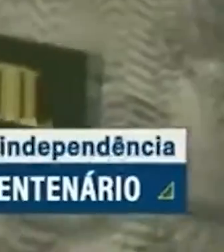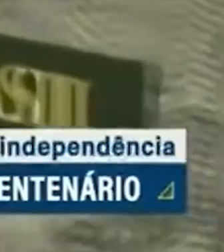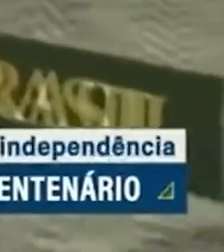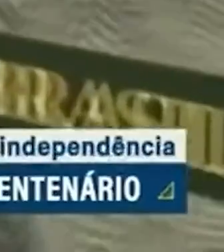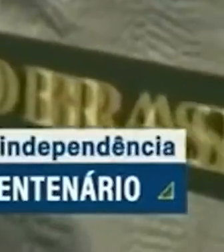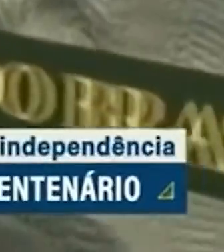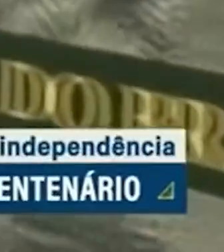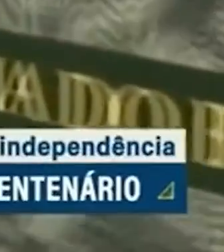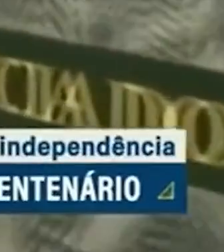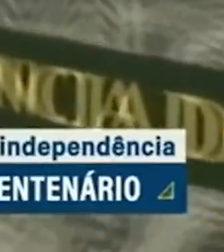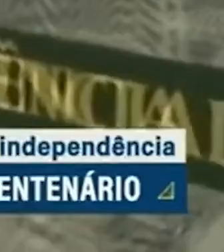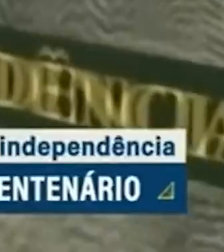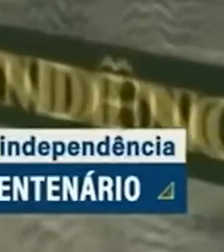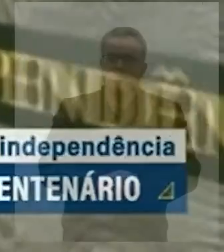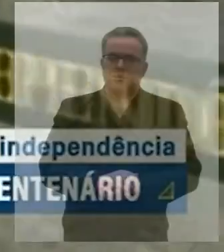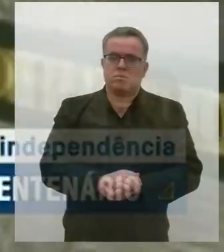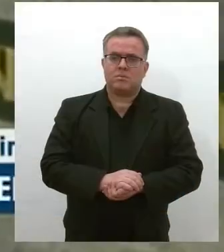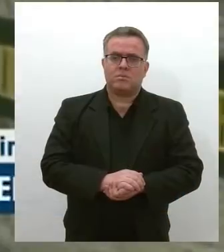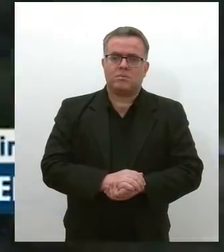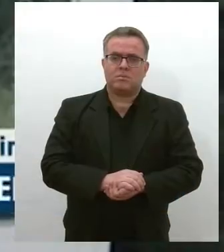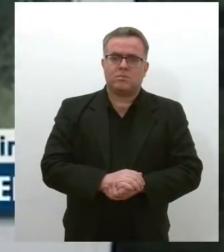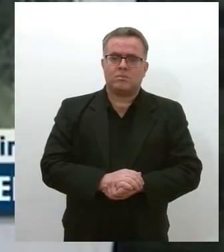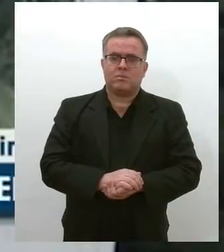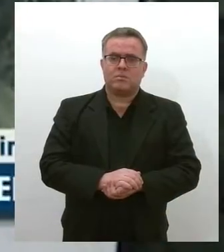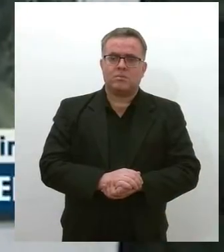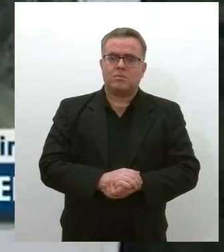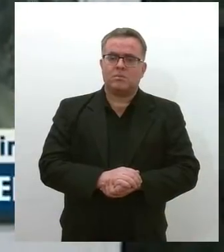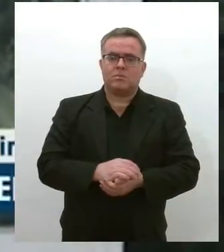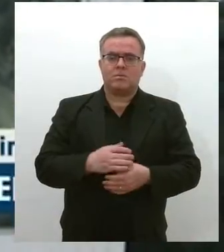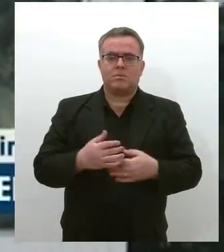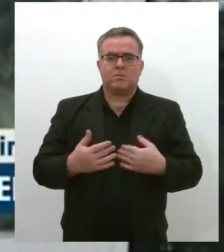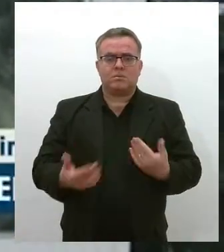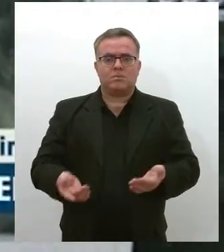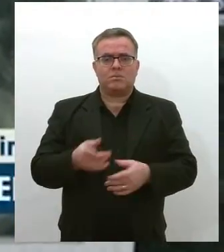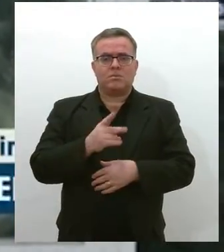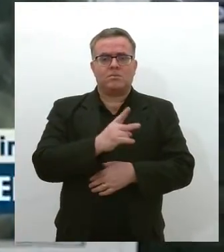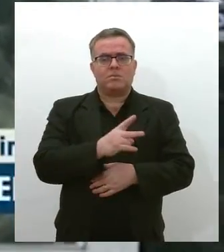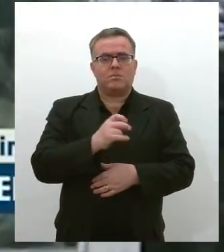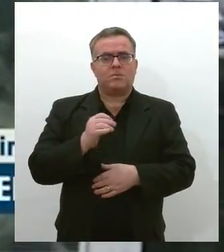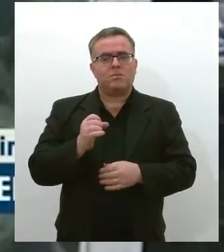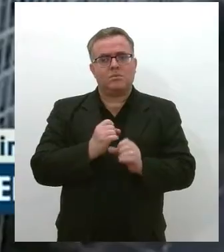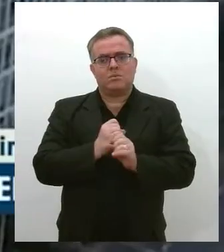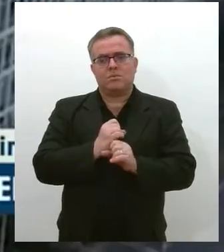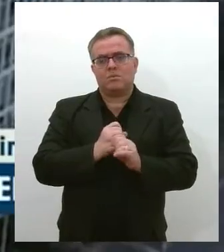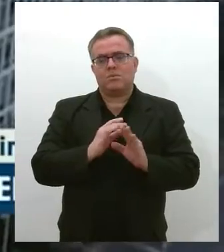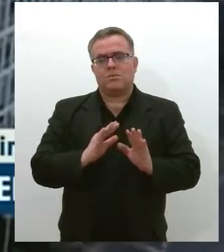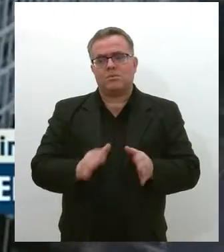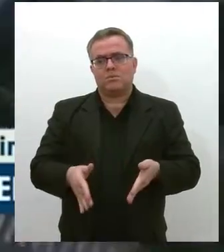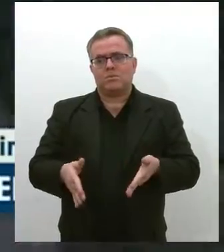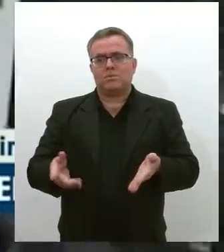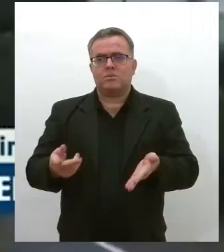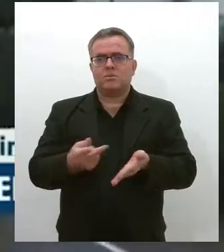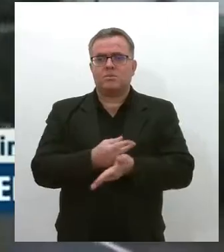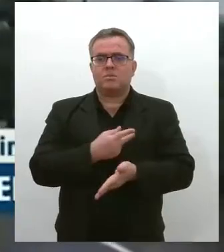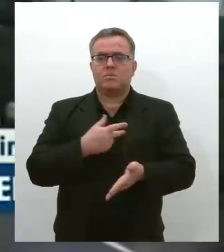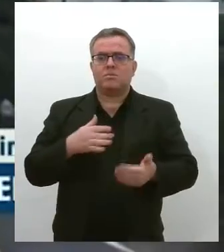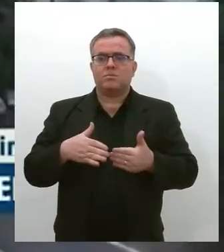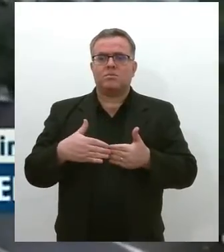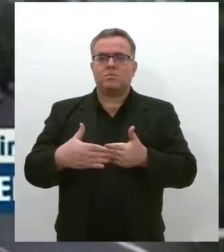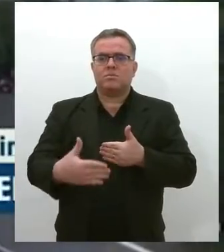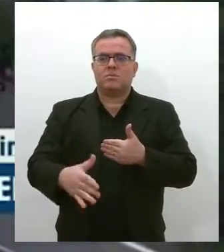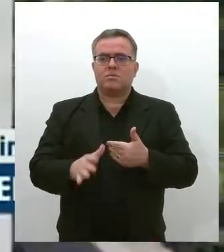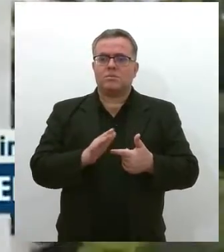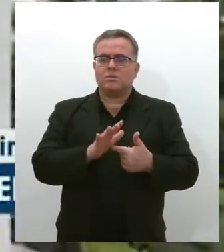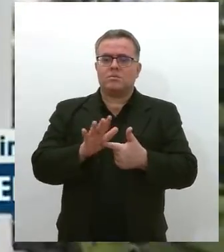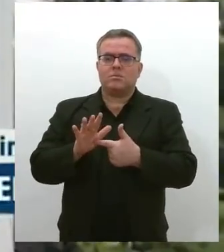compreensão e na interpretação. 200 anos se passaram desde os acontecimentos que levaram o Brasil